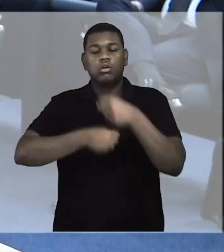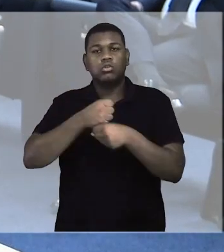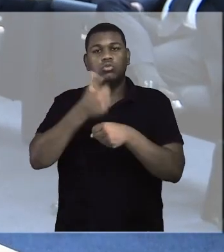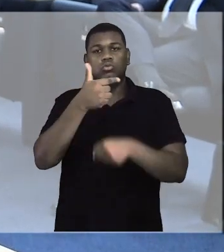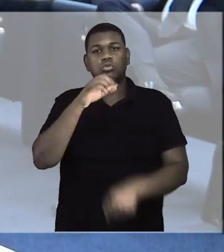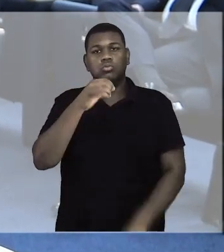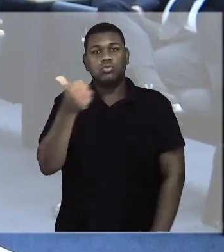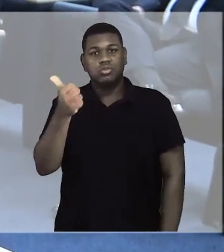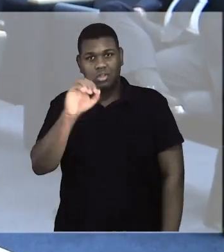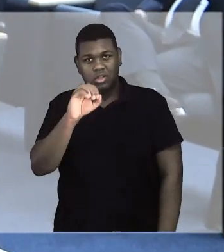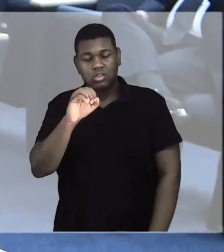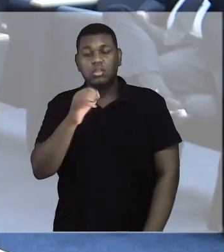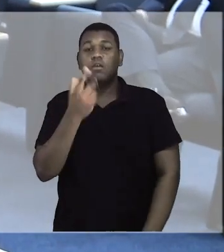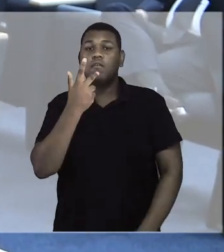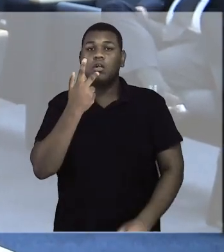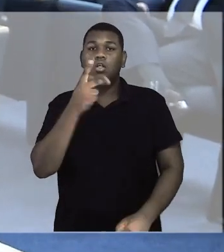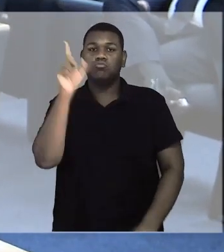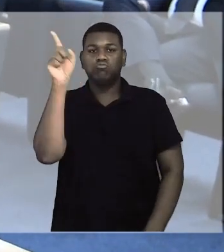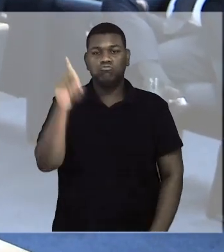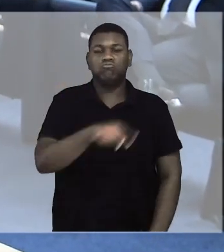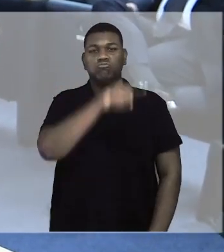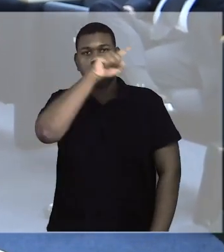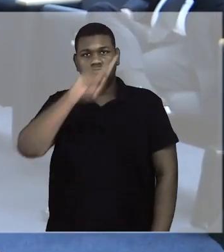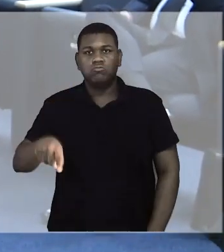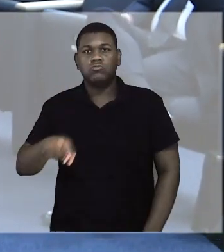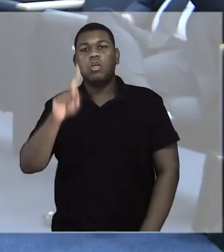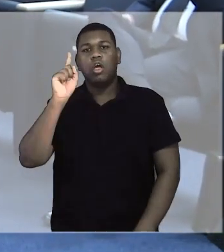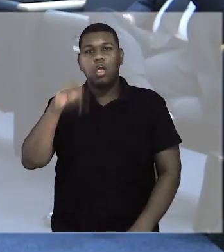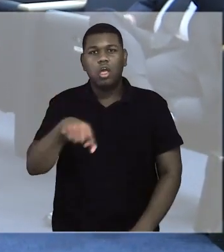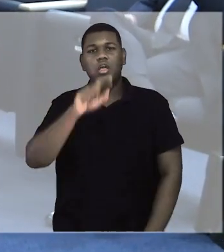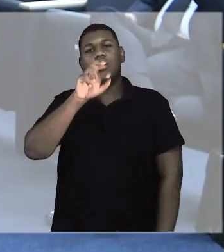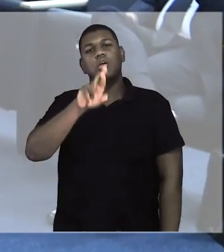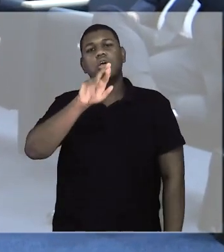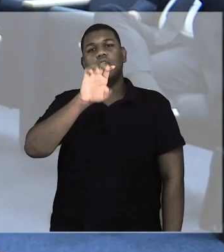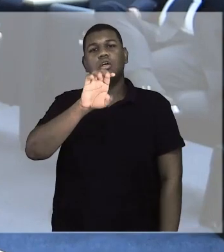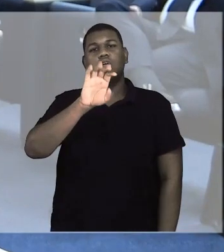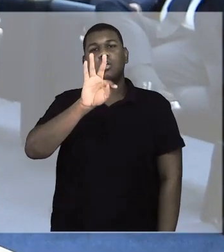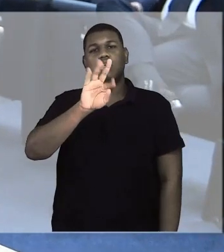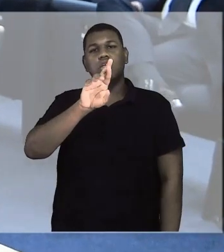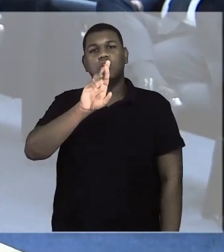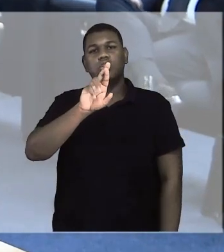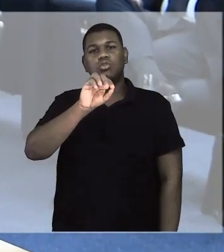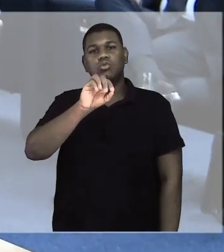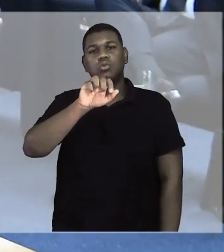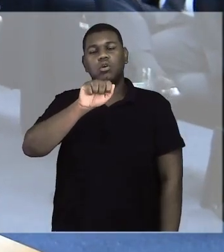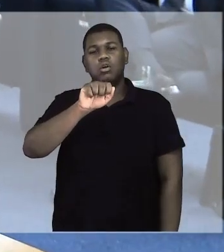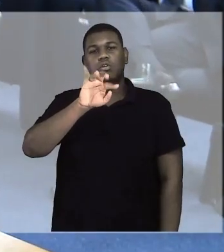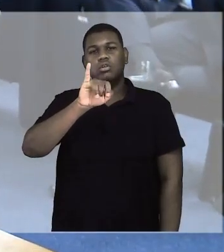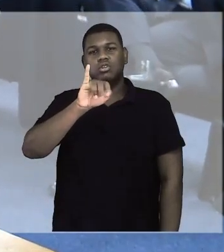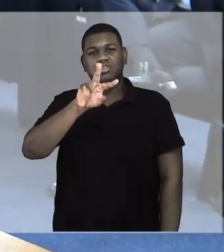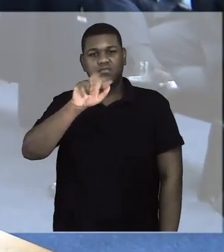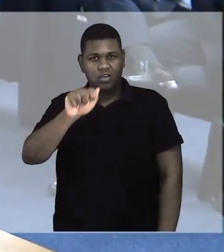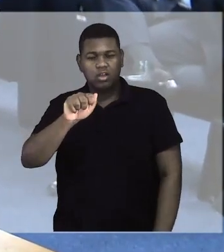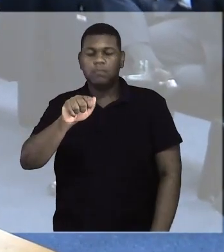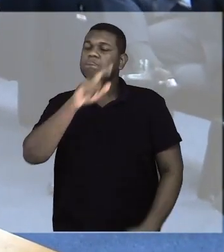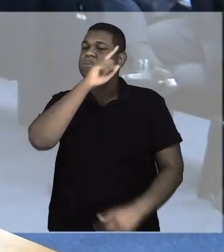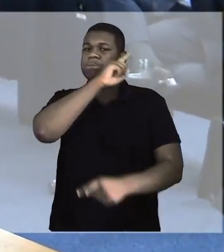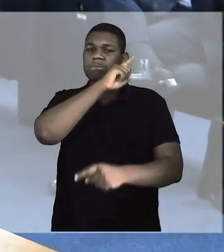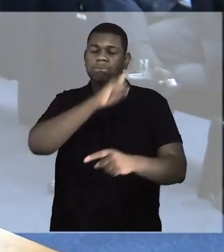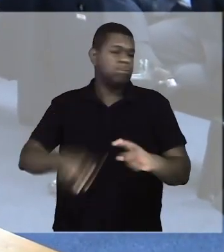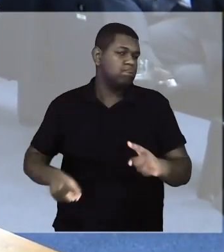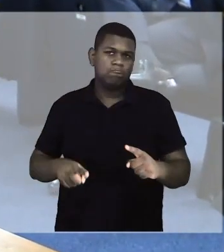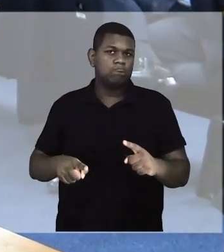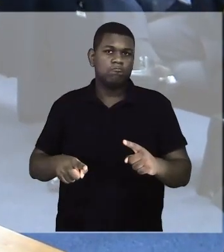Lei 12.234 de 2010, que vedou a prescrição retroativa,